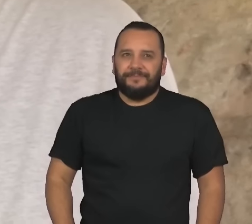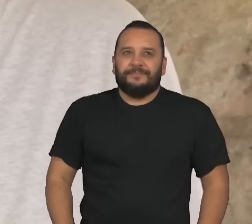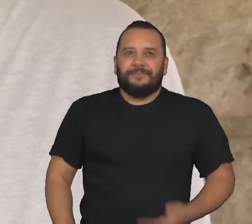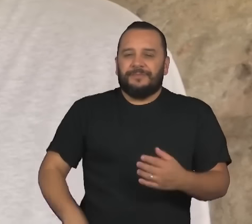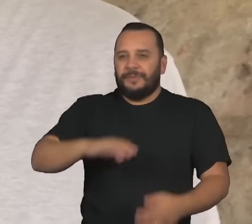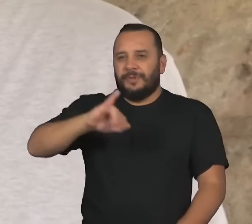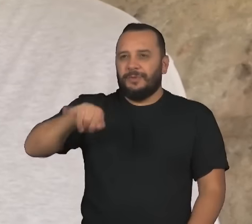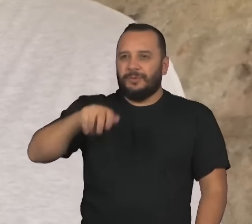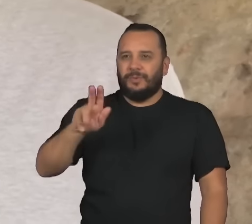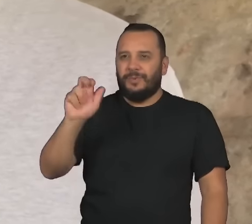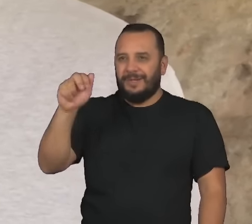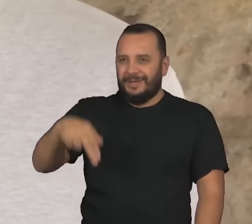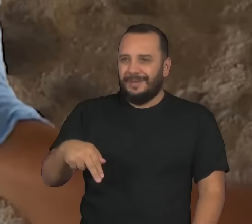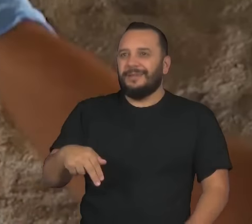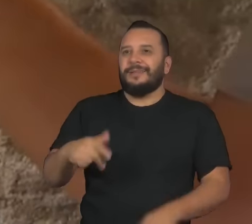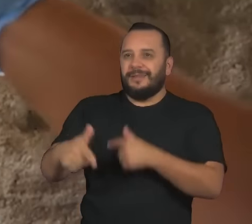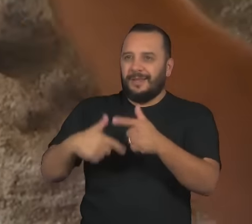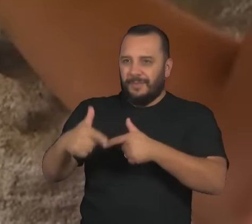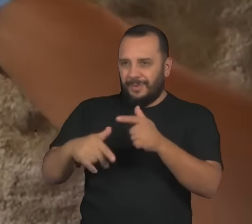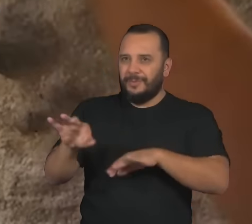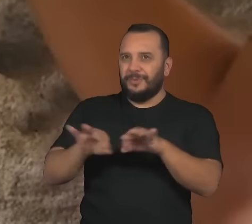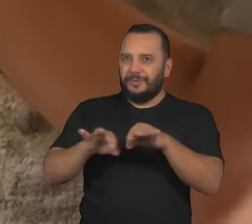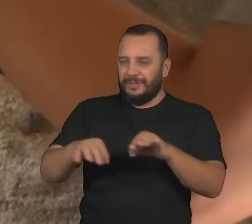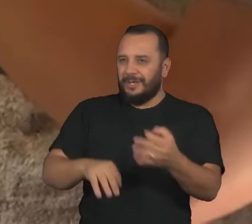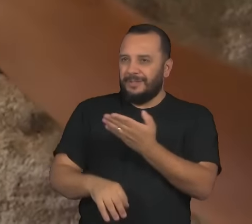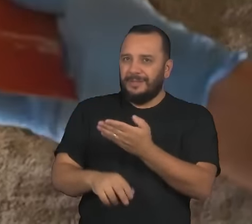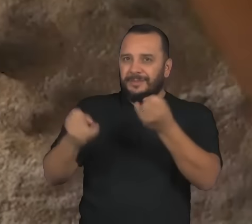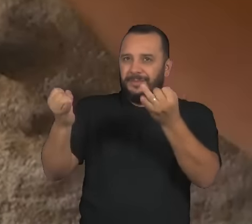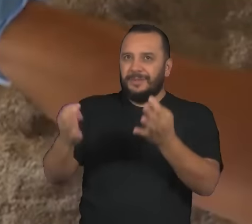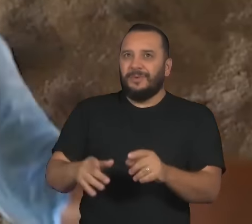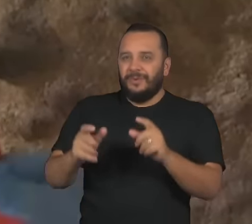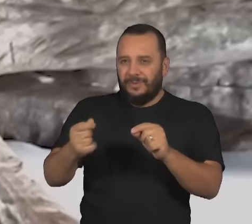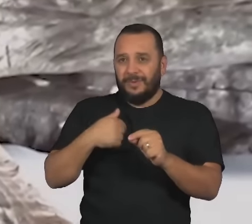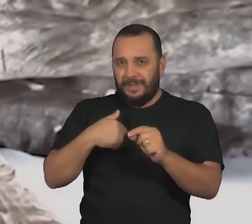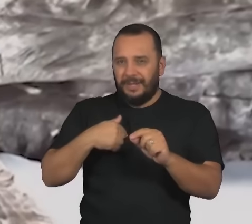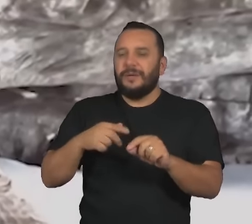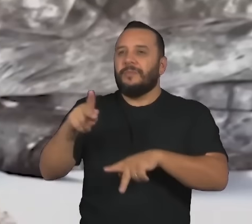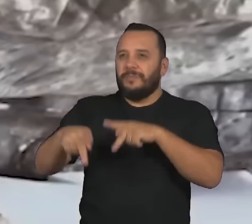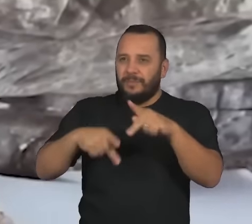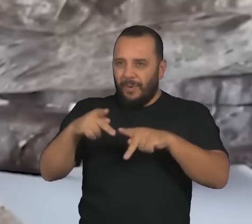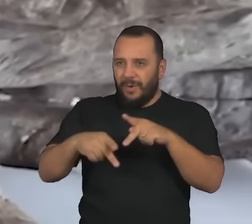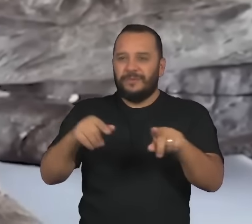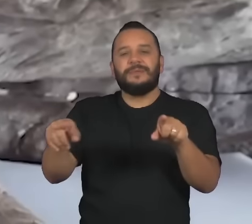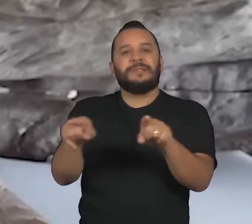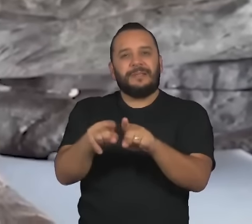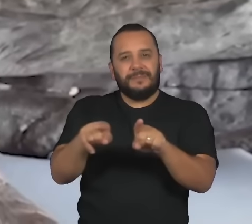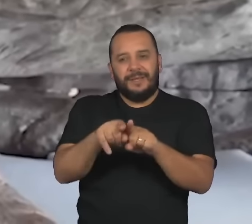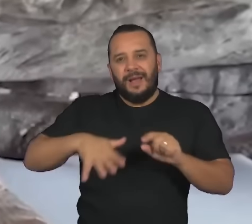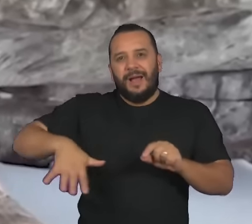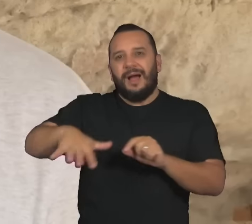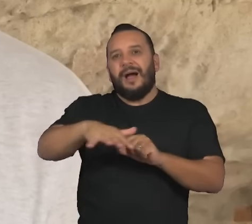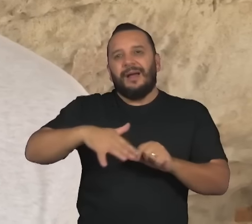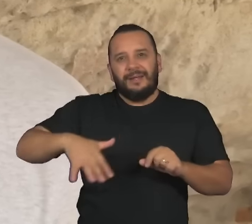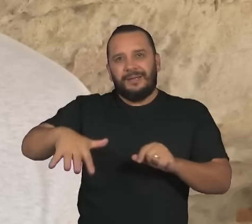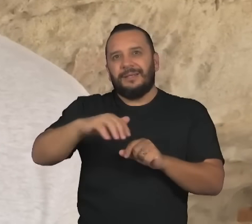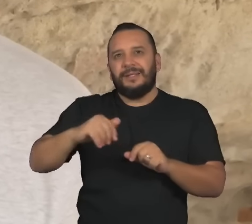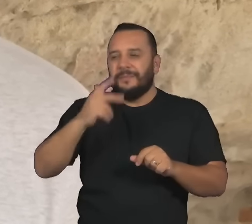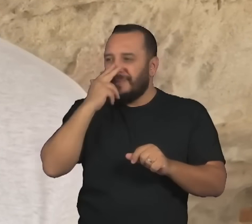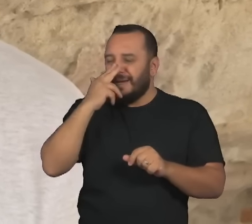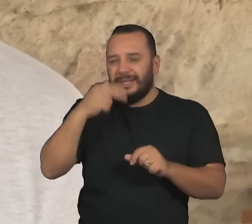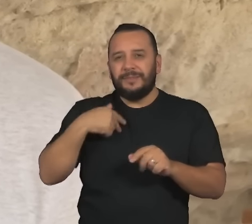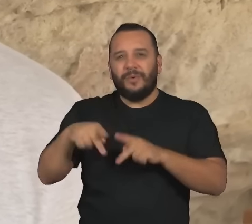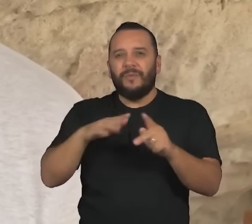dos escultores que atuou no projeto. Ele diz que os povos e os territórios morrem com a morte da cultura e